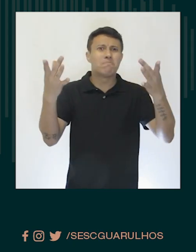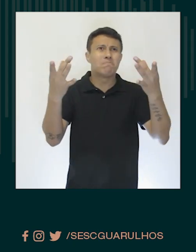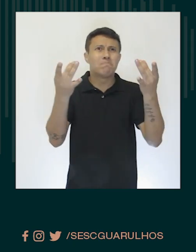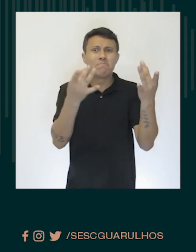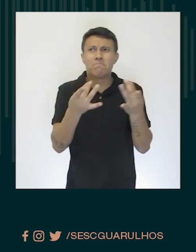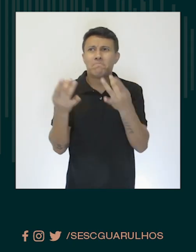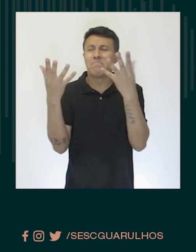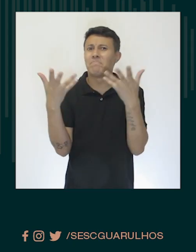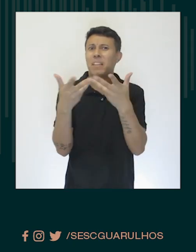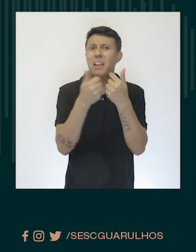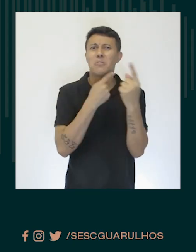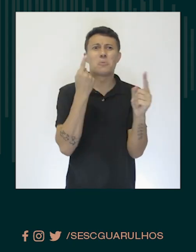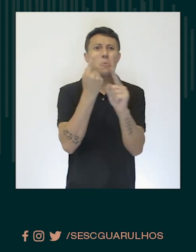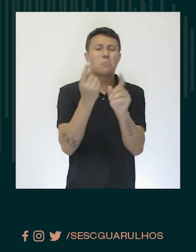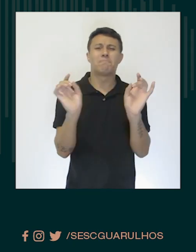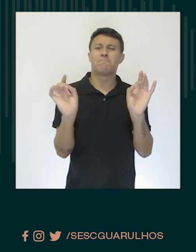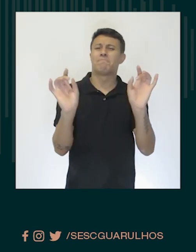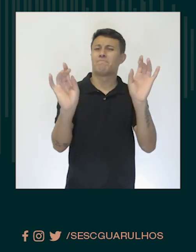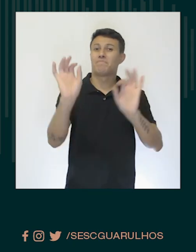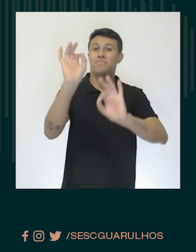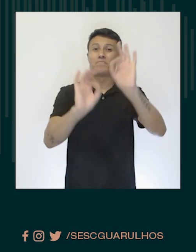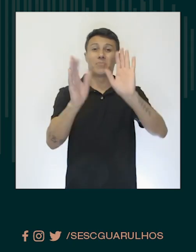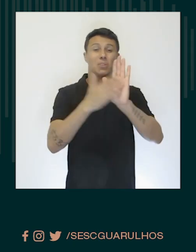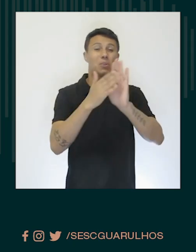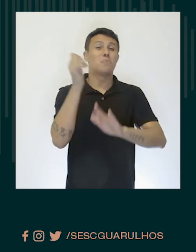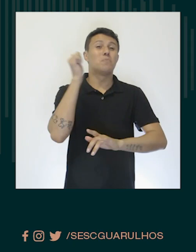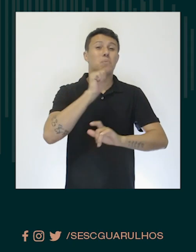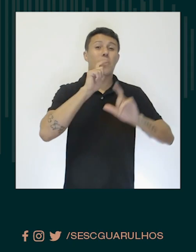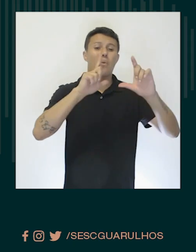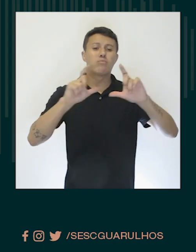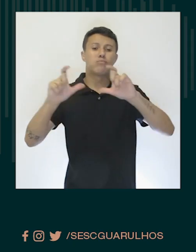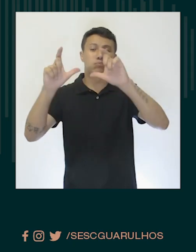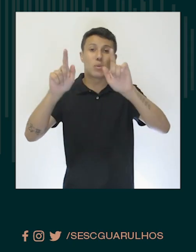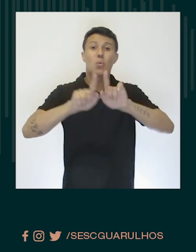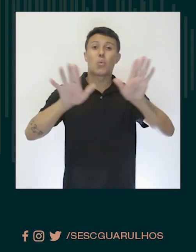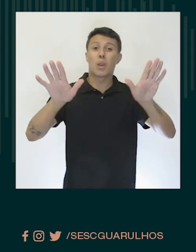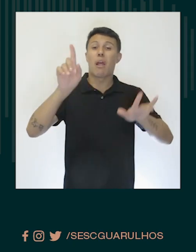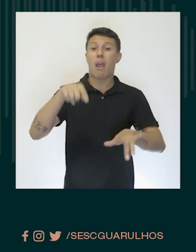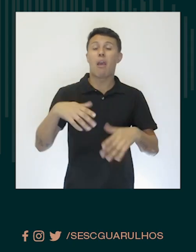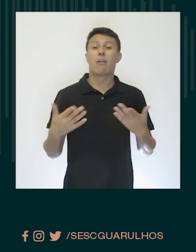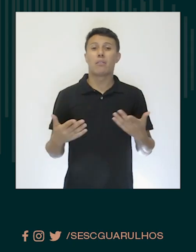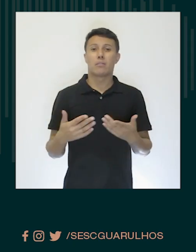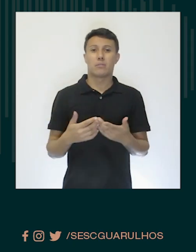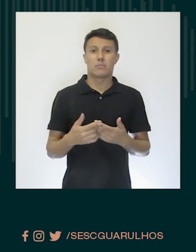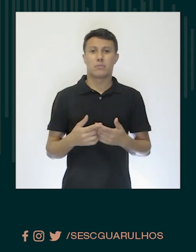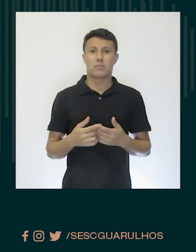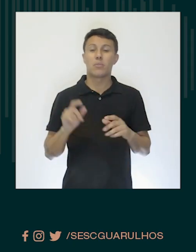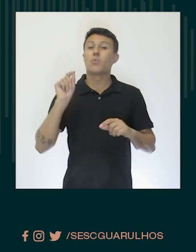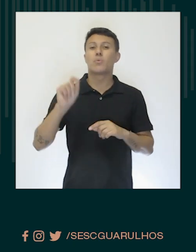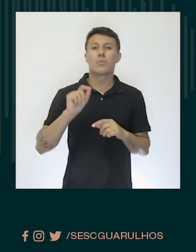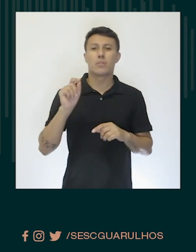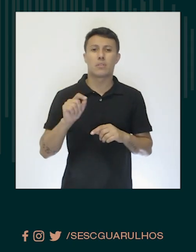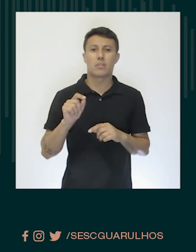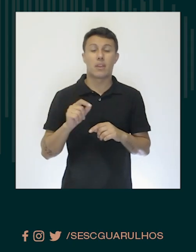encontro, que é interessante esse projeto das fotógrafas guarulhenses, né? Da Marina e as